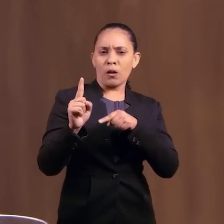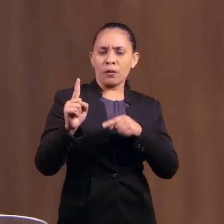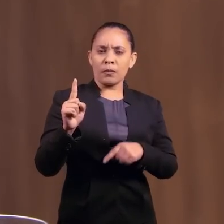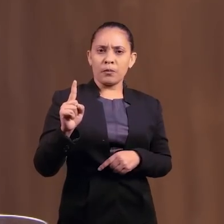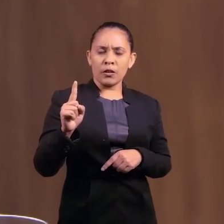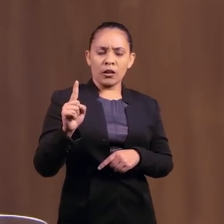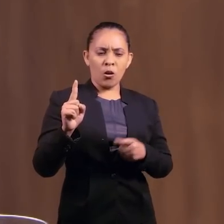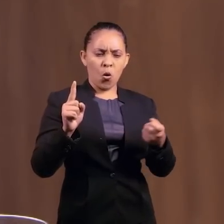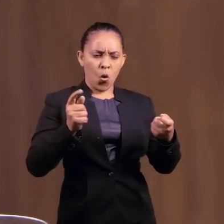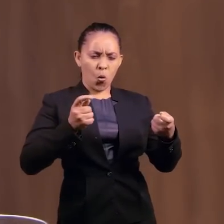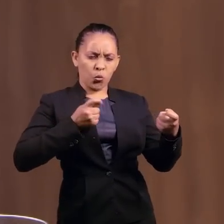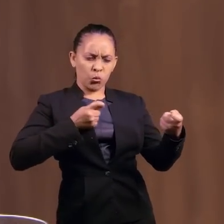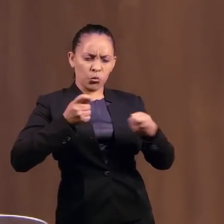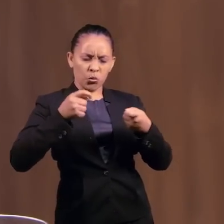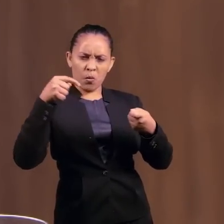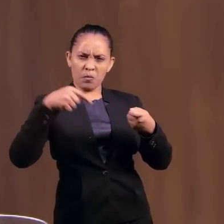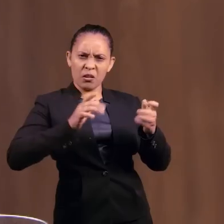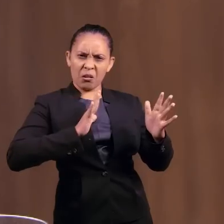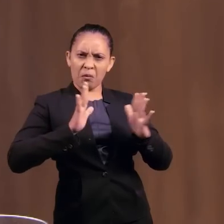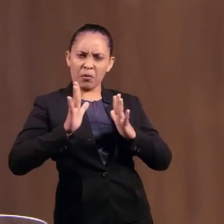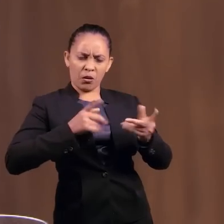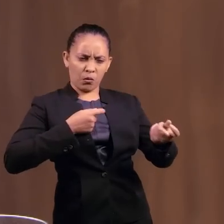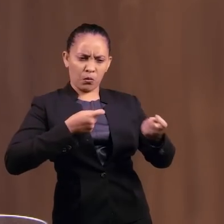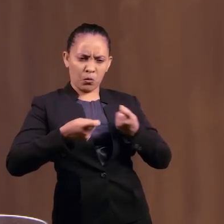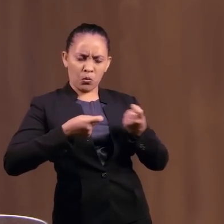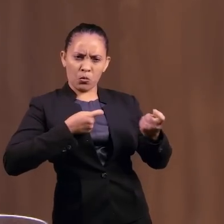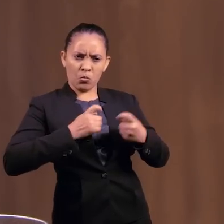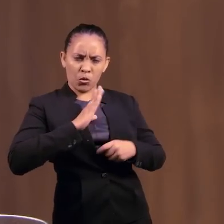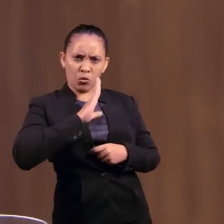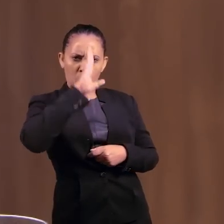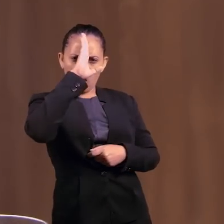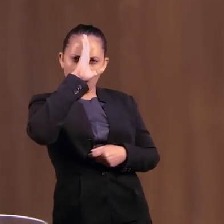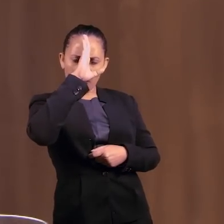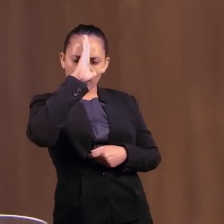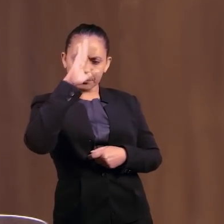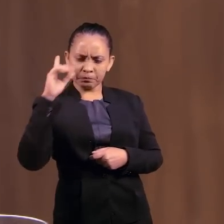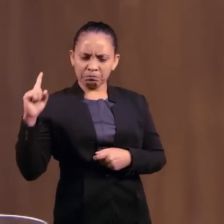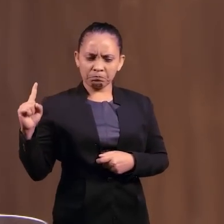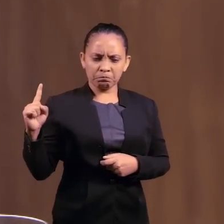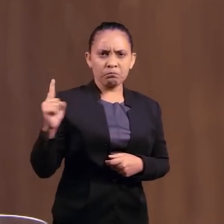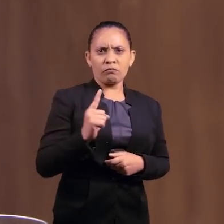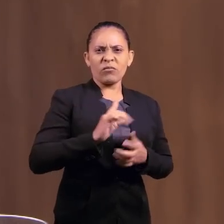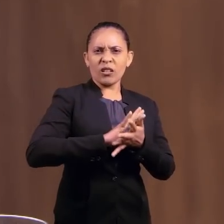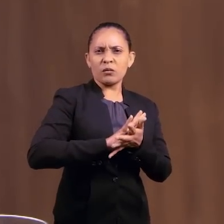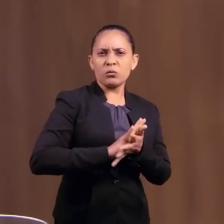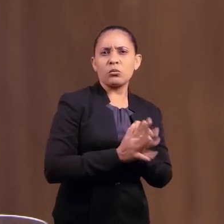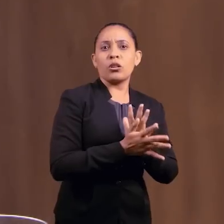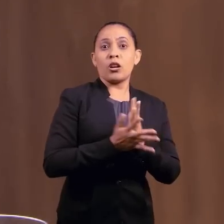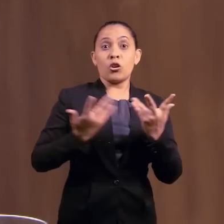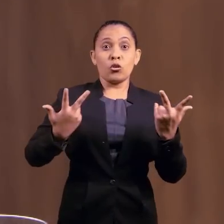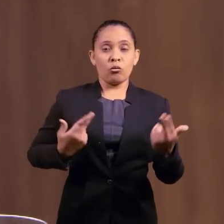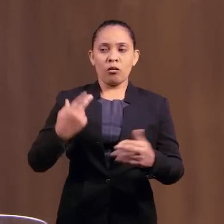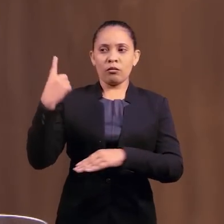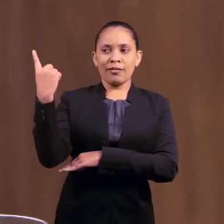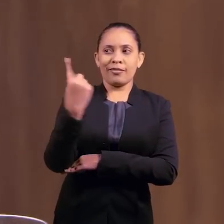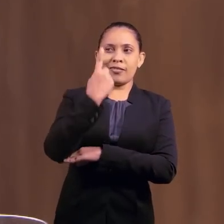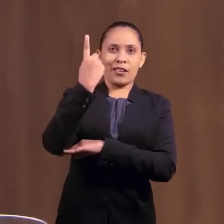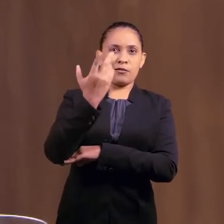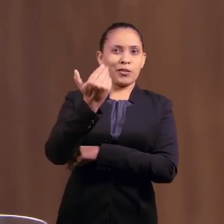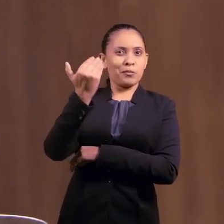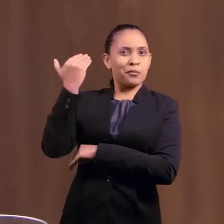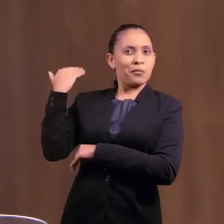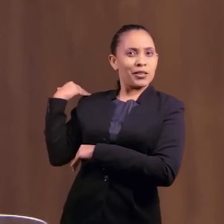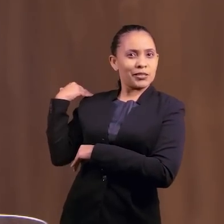dar fim ao domínio romano, libertar o povo, né, e fazer como Davi fez no passado, ao pé da